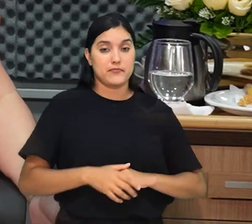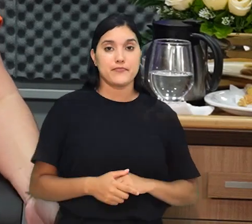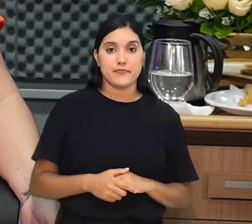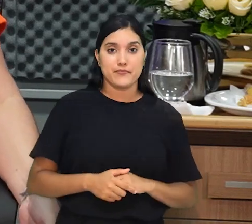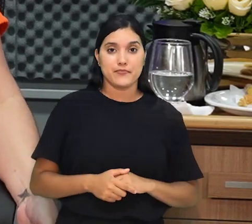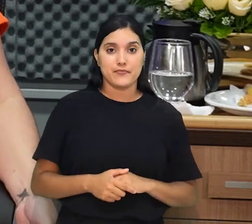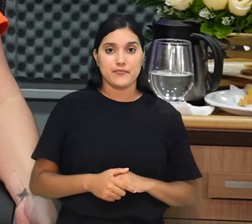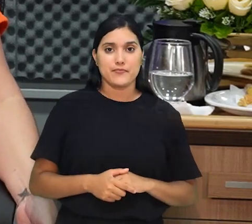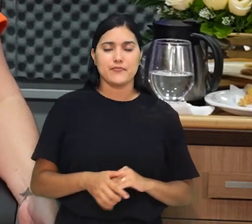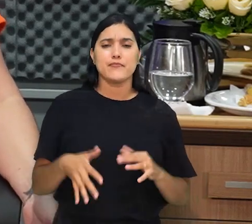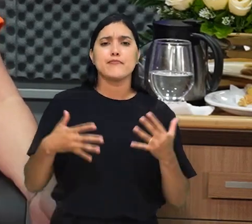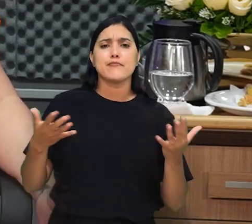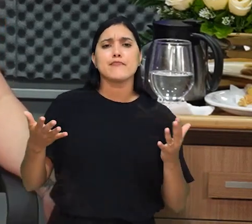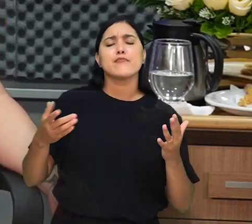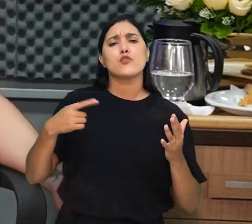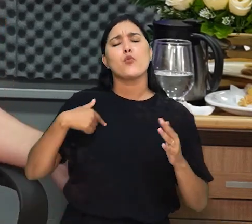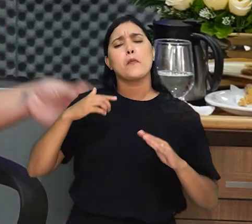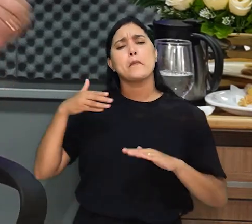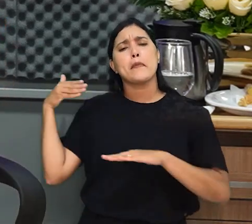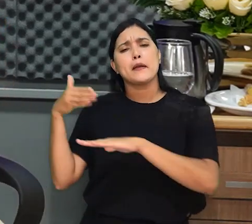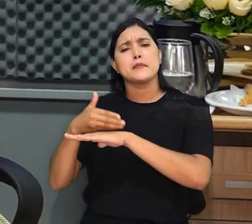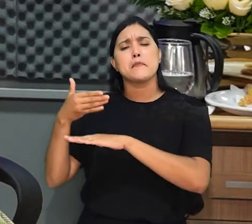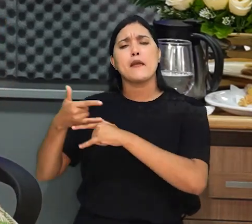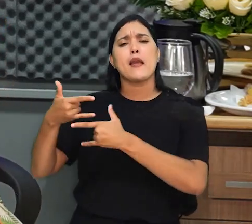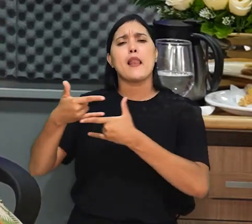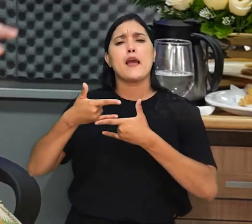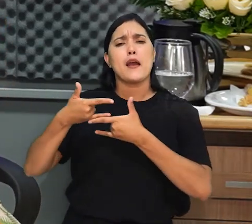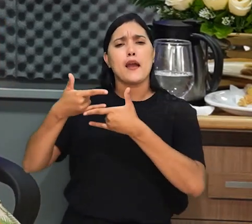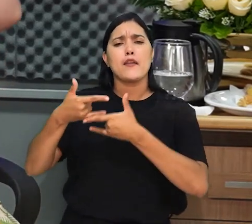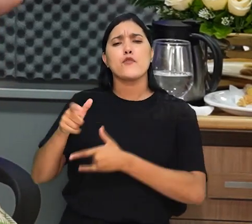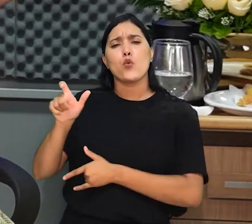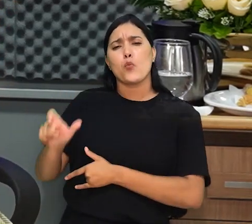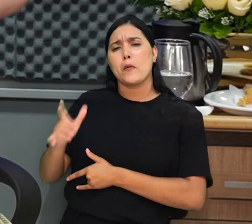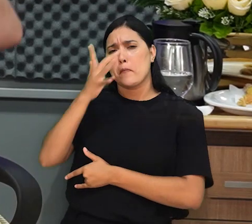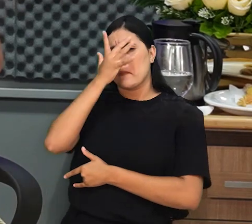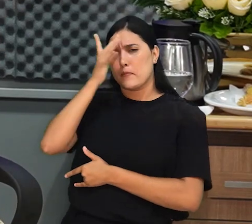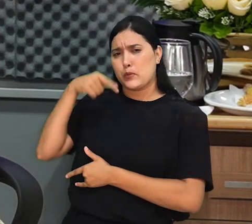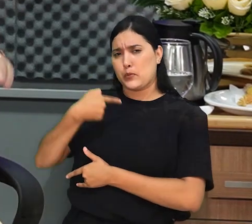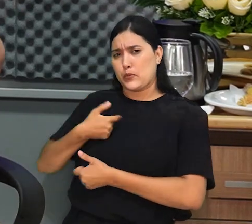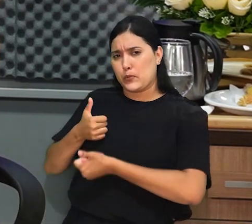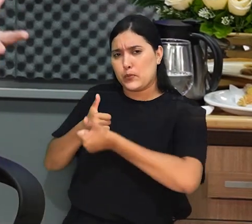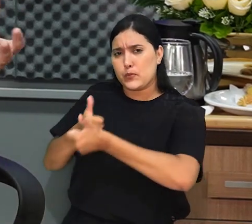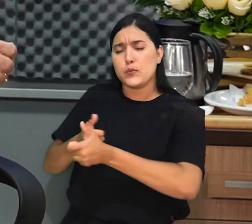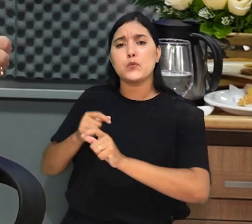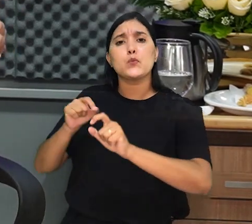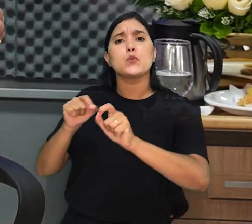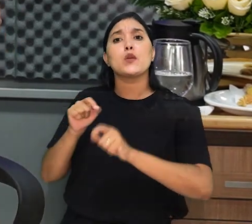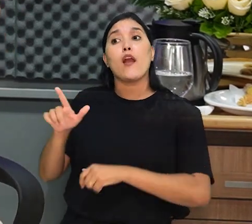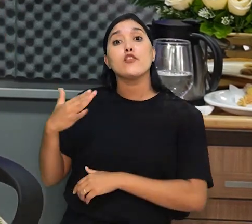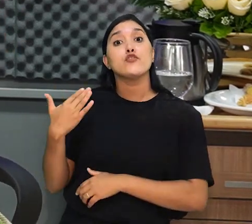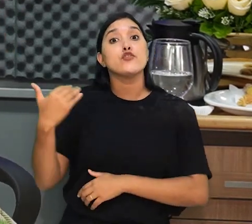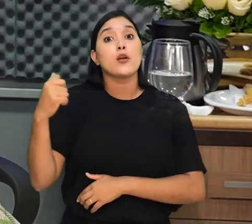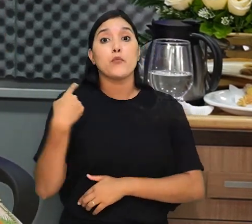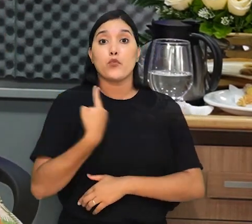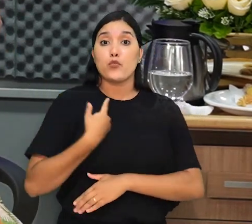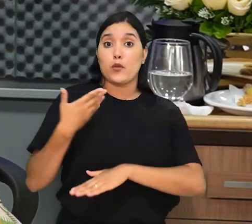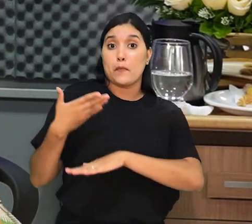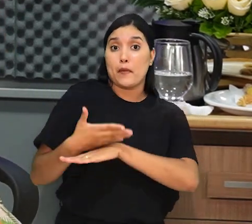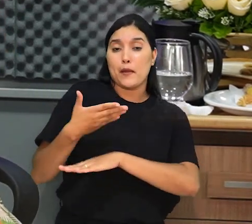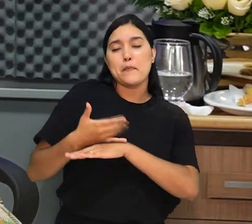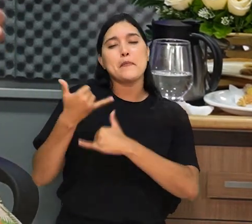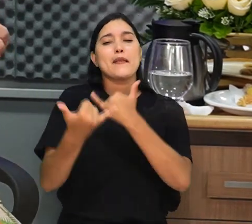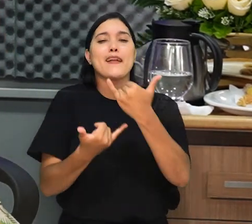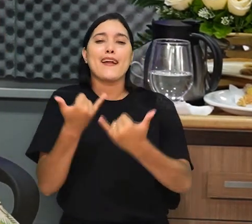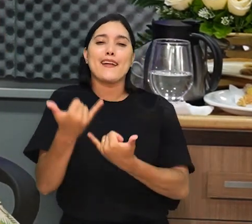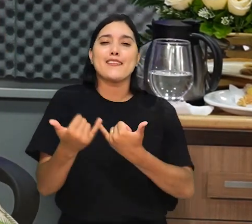variação e fazem assim. E aí teve uma vez que a gente participou de uma live de um rapaz que a gente segue, e aí ele chama a gente